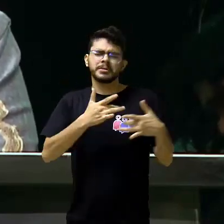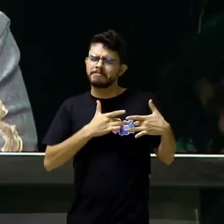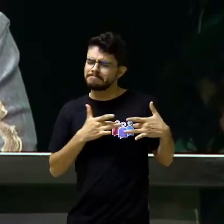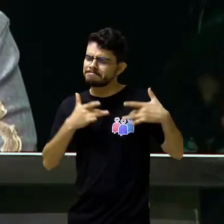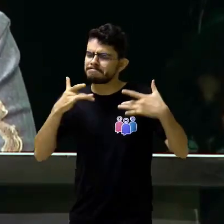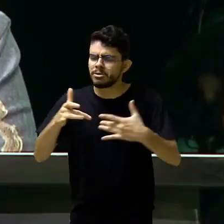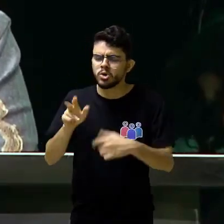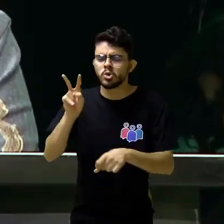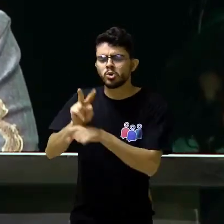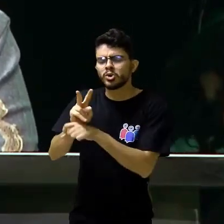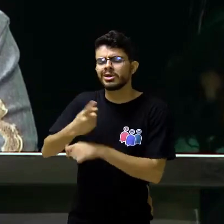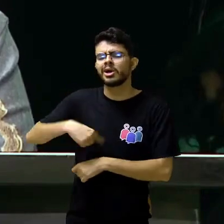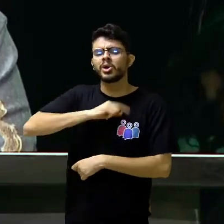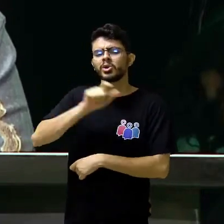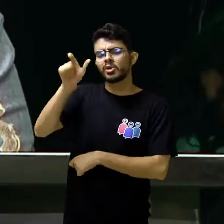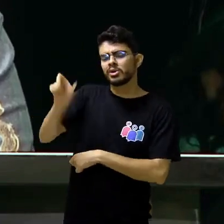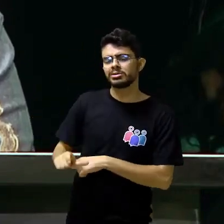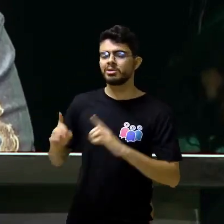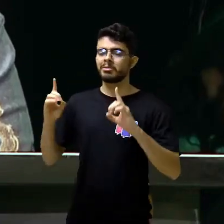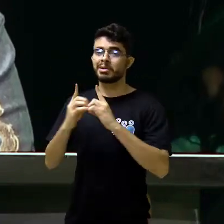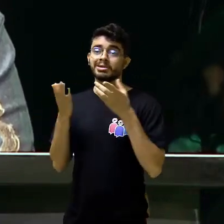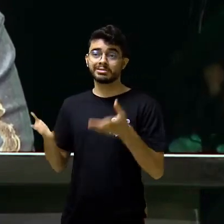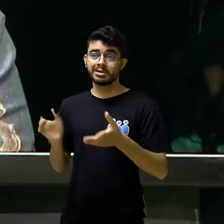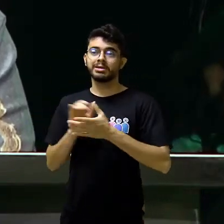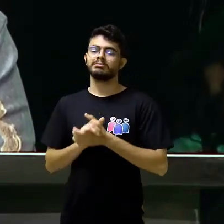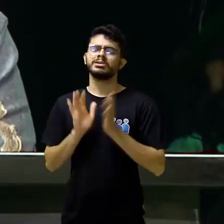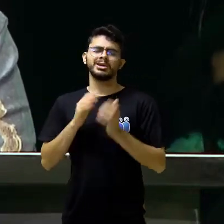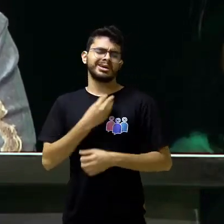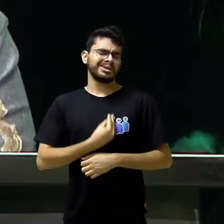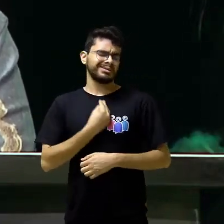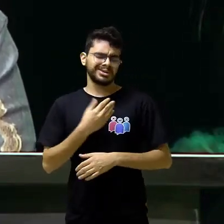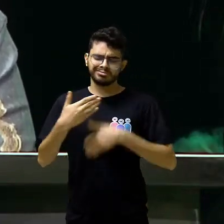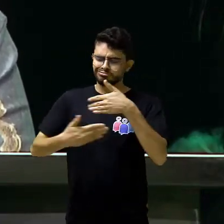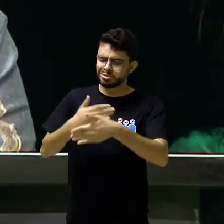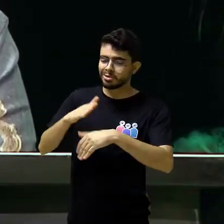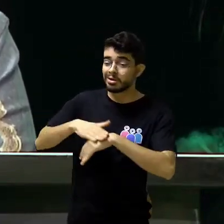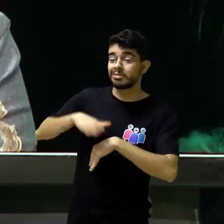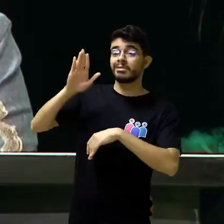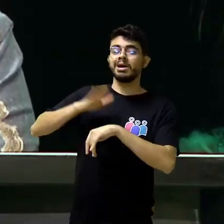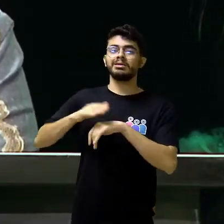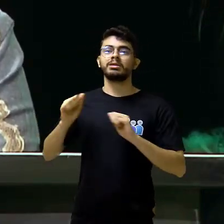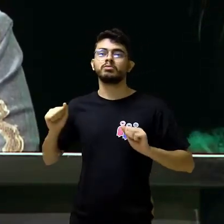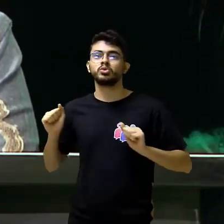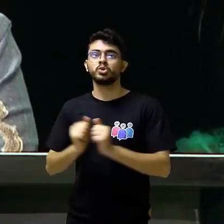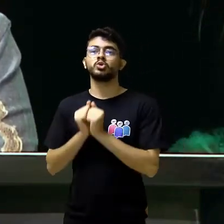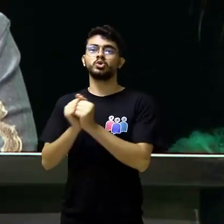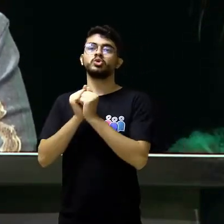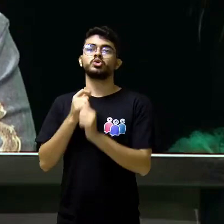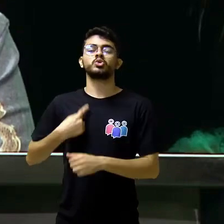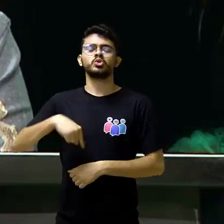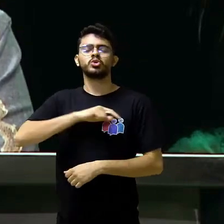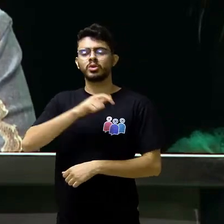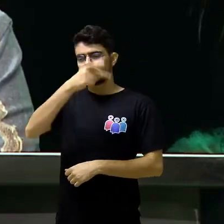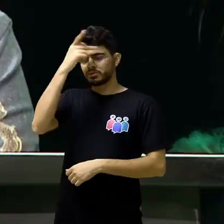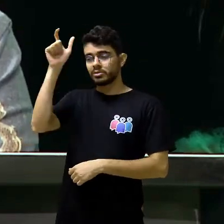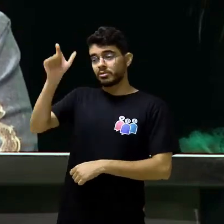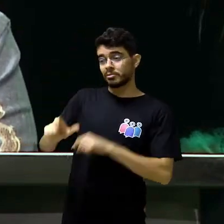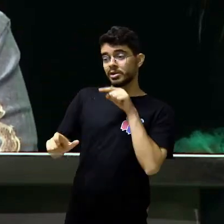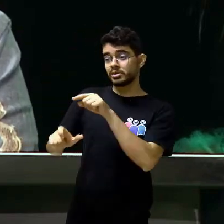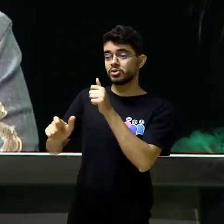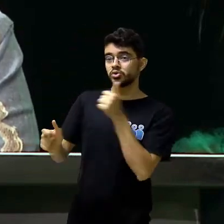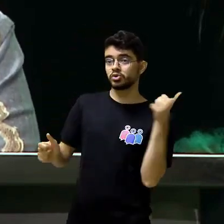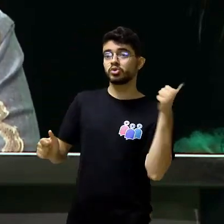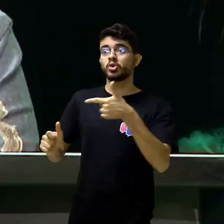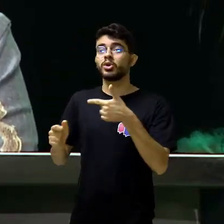nossos pacientes. Convivemos mais tempo com os nossos pacientes do que